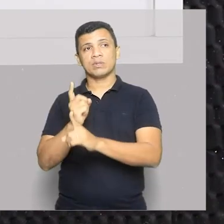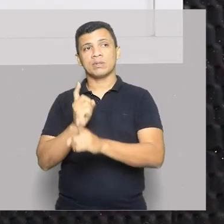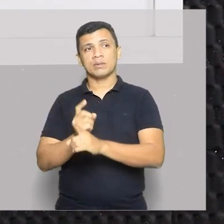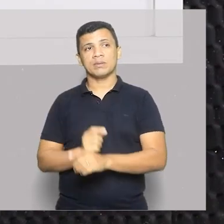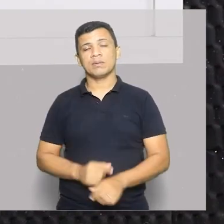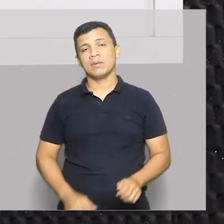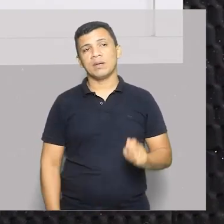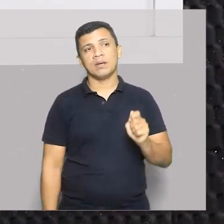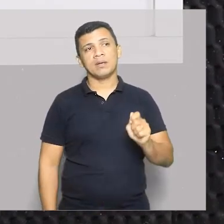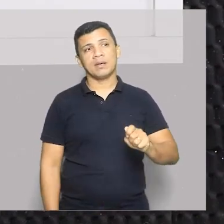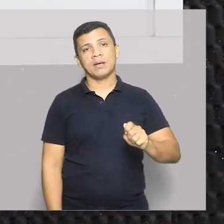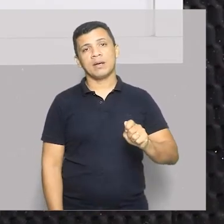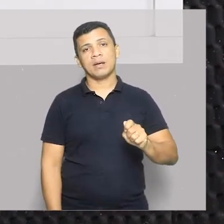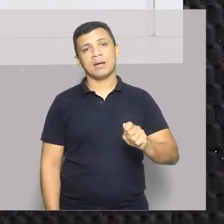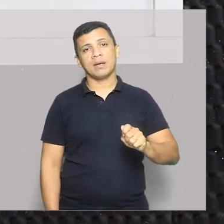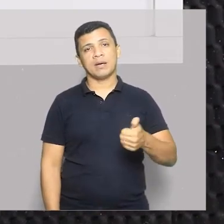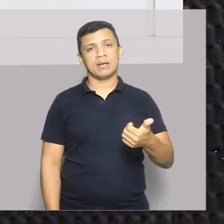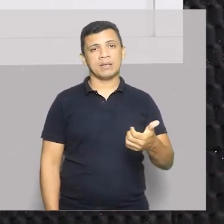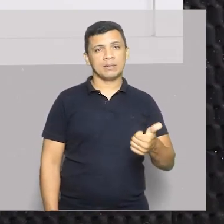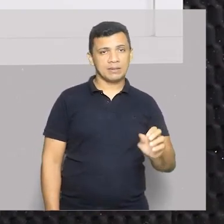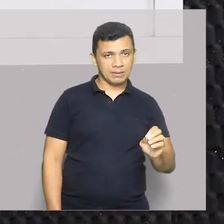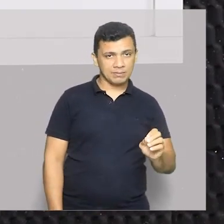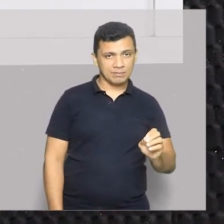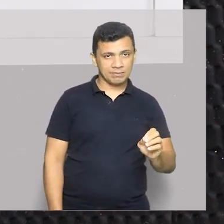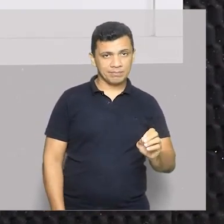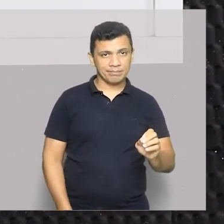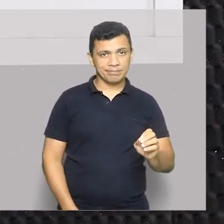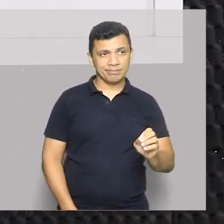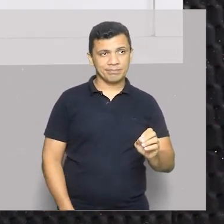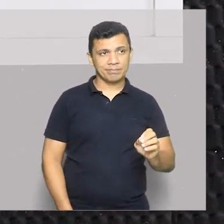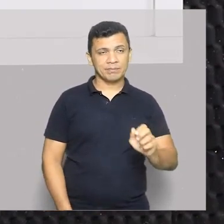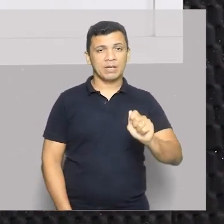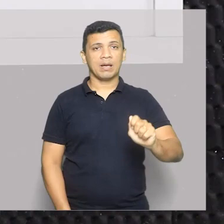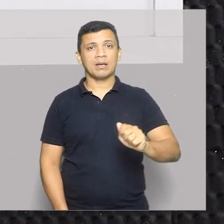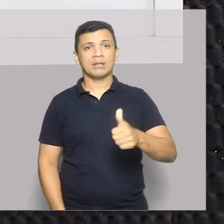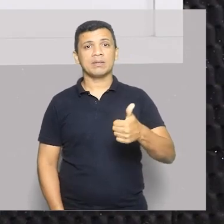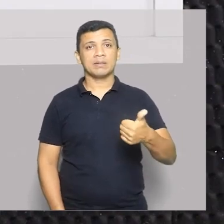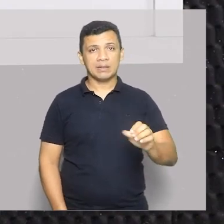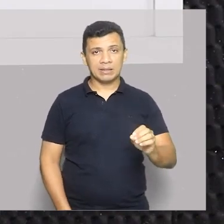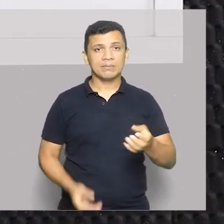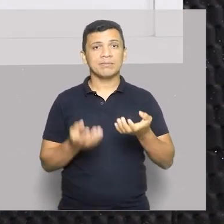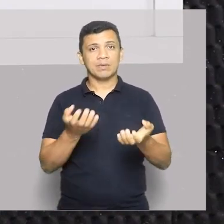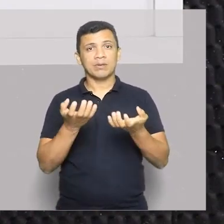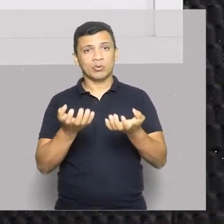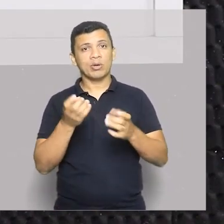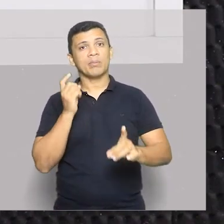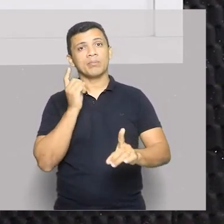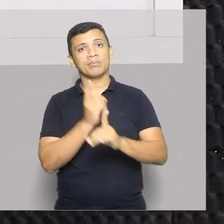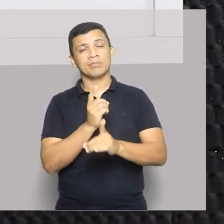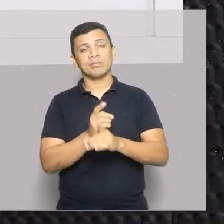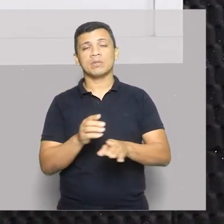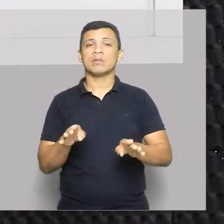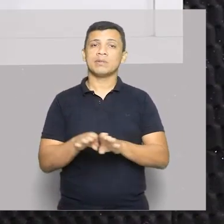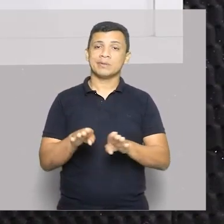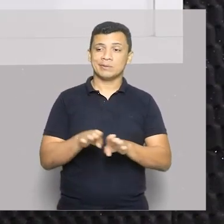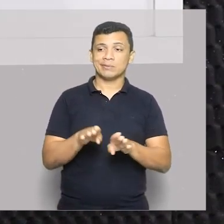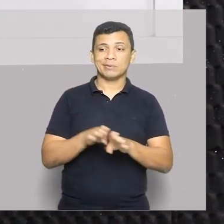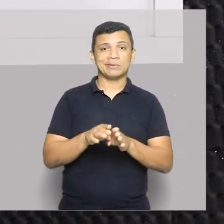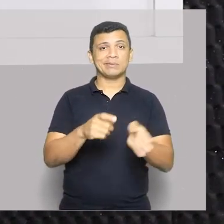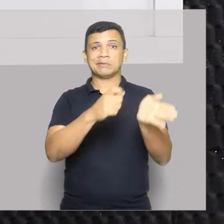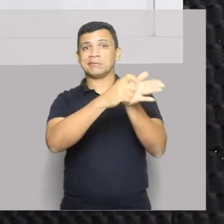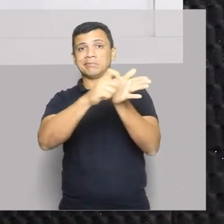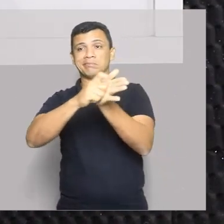o A10, por exemplo. Quero encontrar o 10º termo dessa PG e não quero desenvolver até o